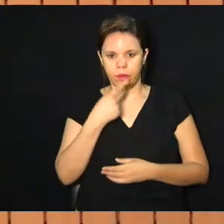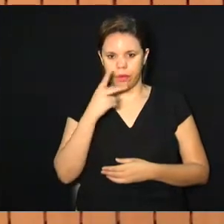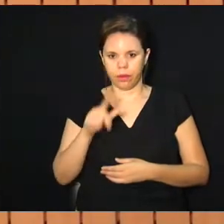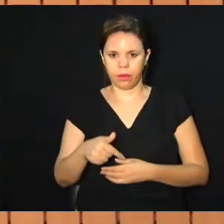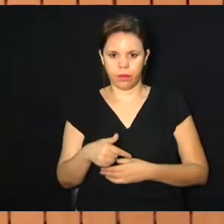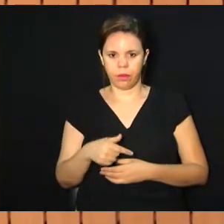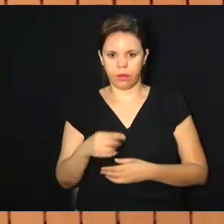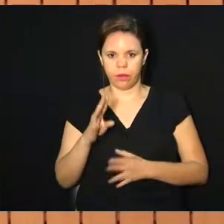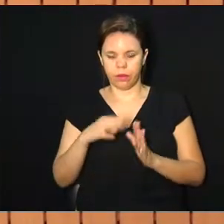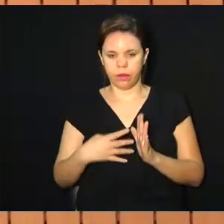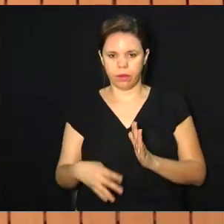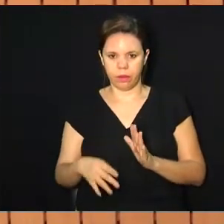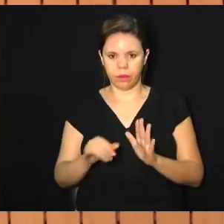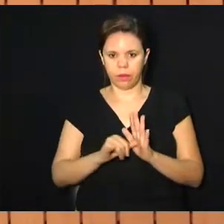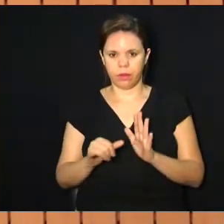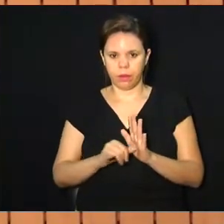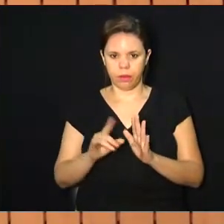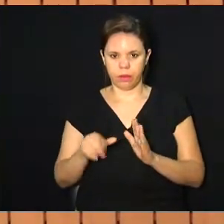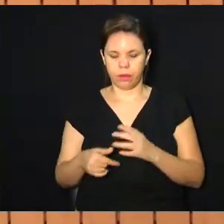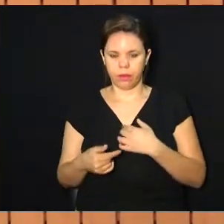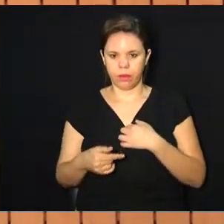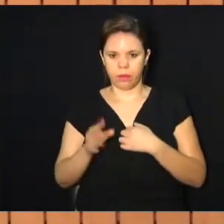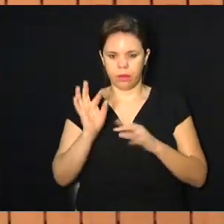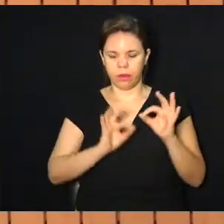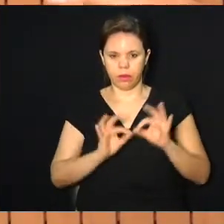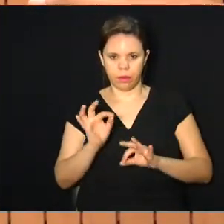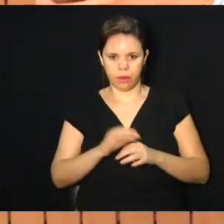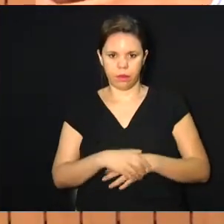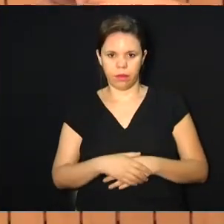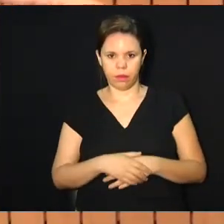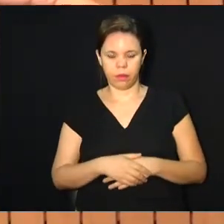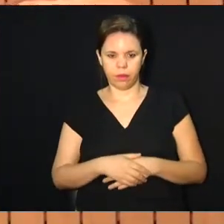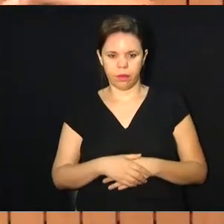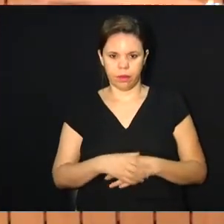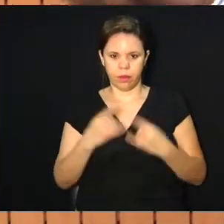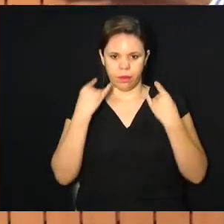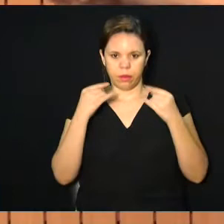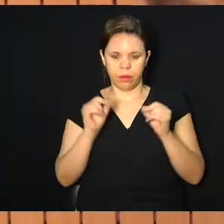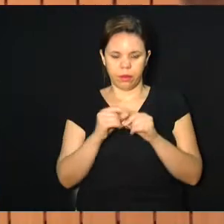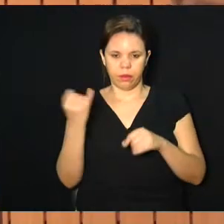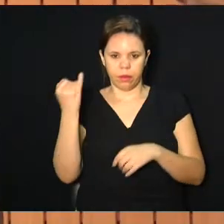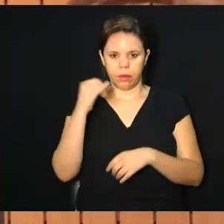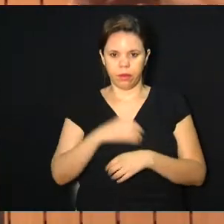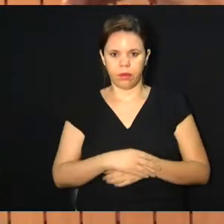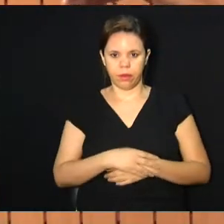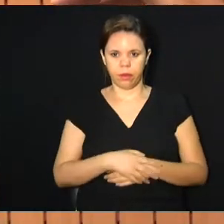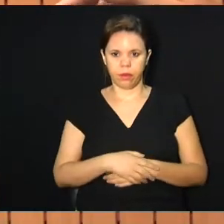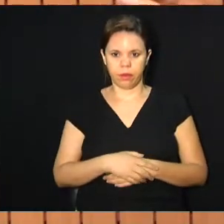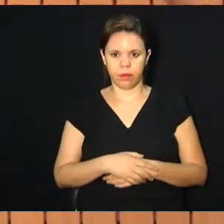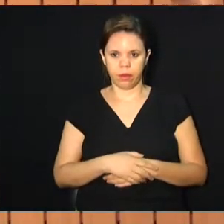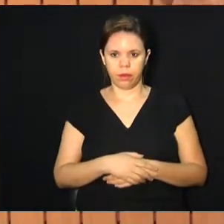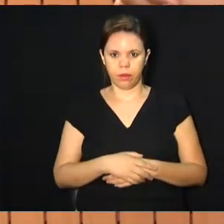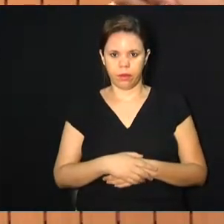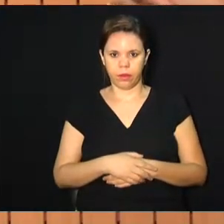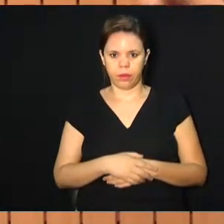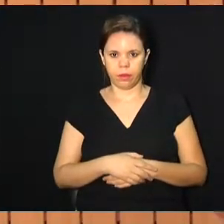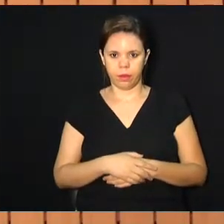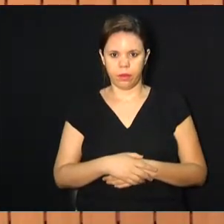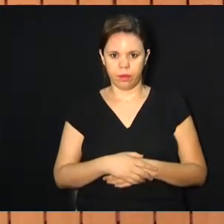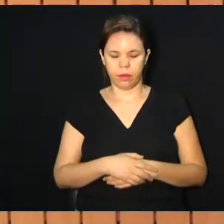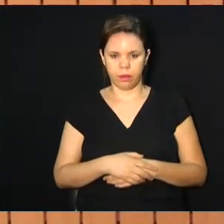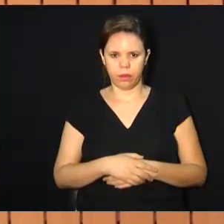aquela planilha lá do edital, ela é muito projeção, muito estimativa, e um ponto importante, a